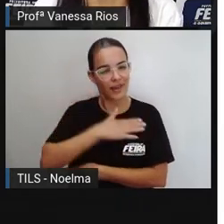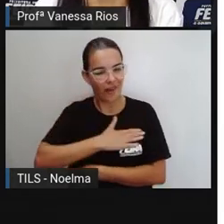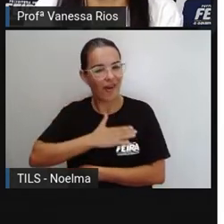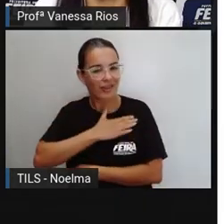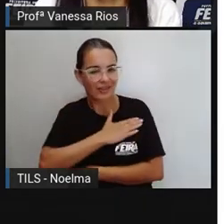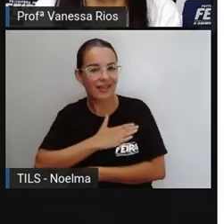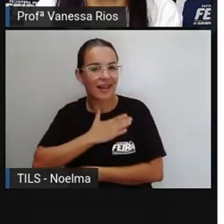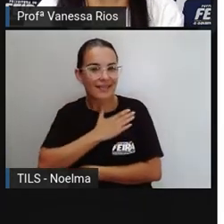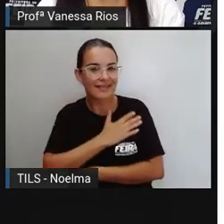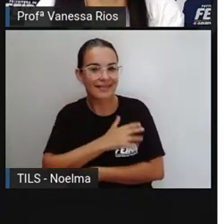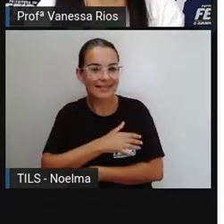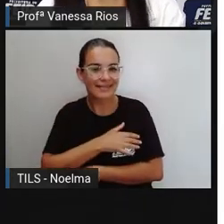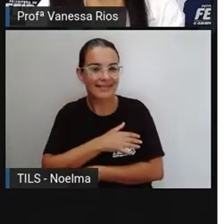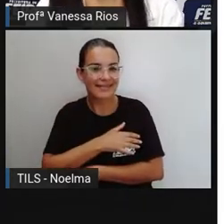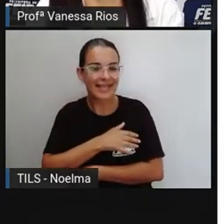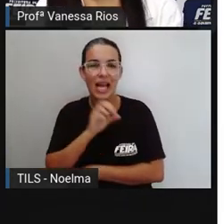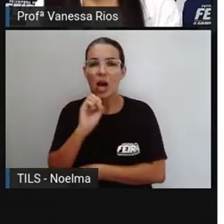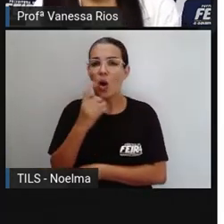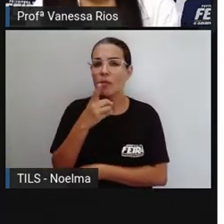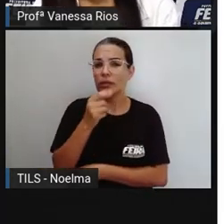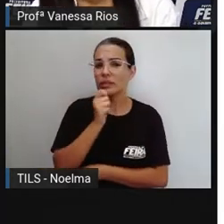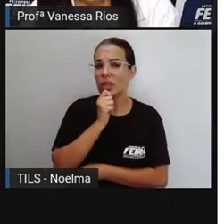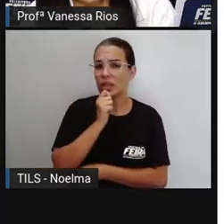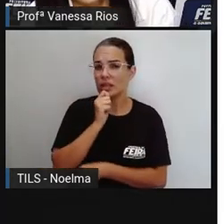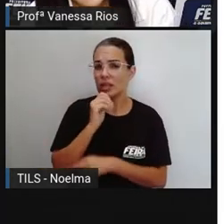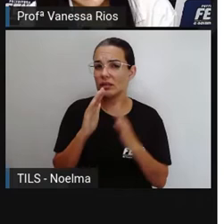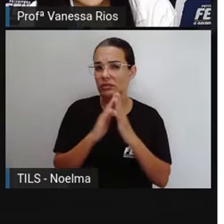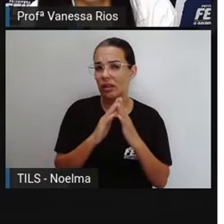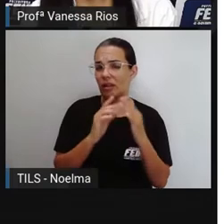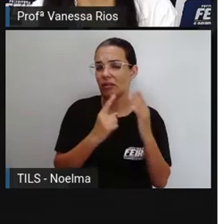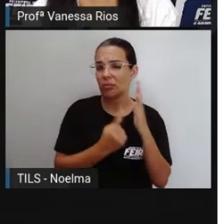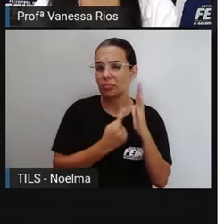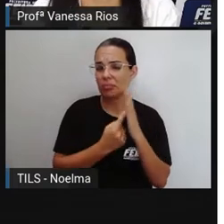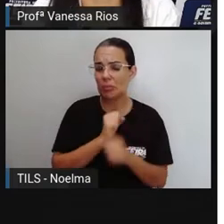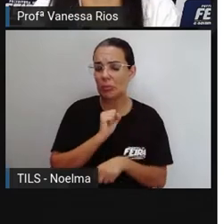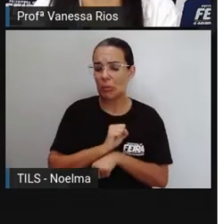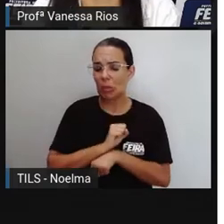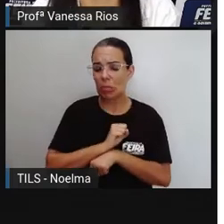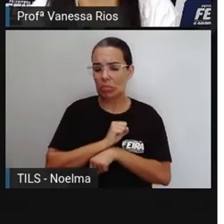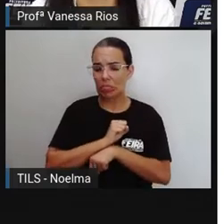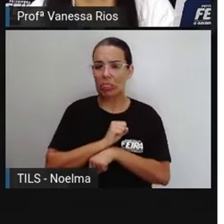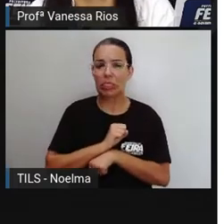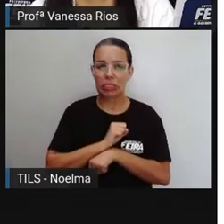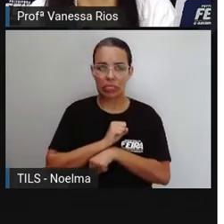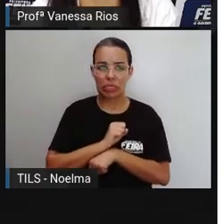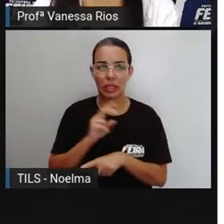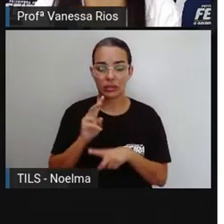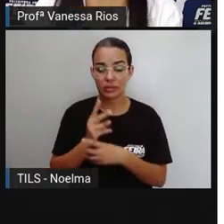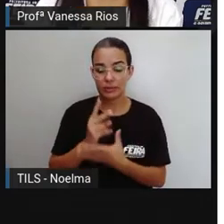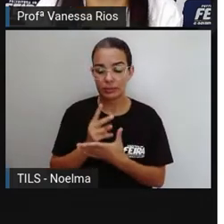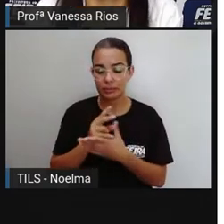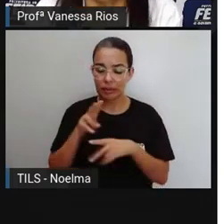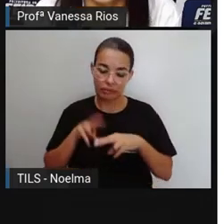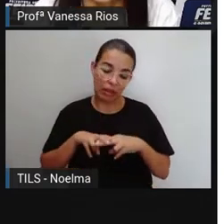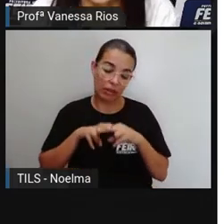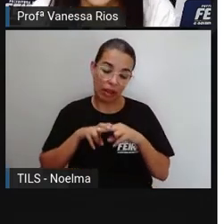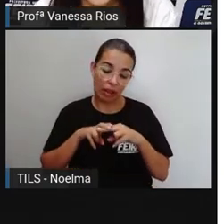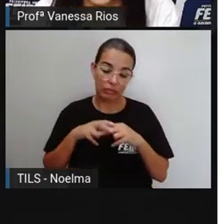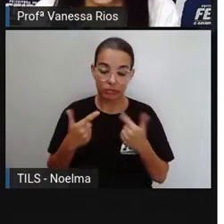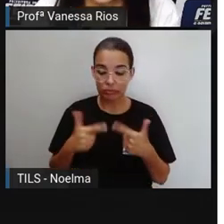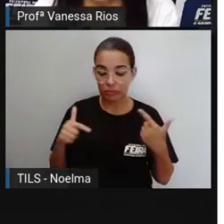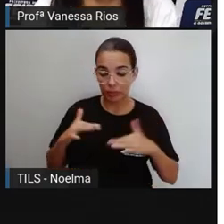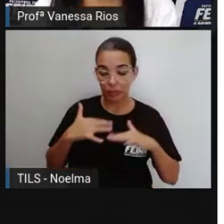você pratique? Ou você ainda está aí sedentário, né? Sempre sentado, sempre sem